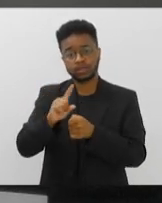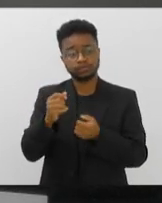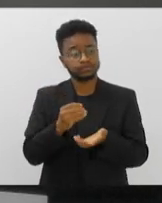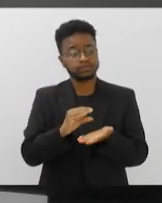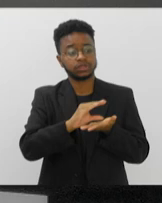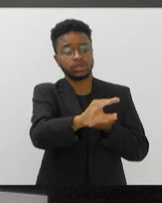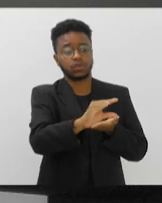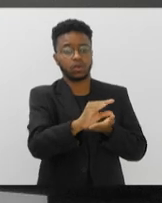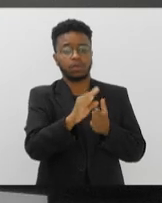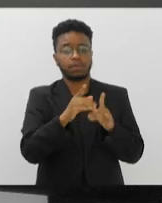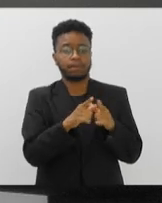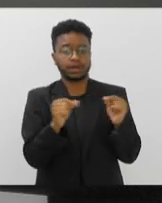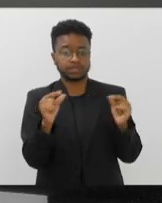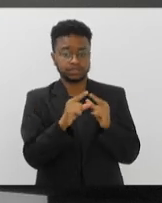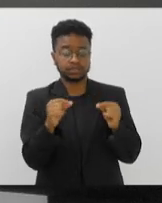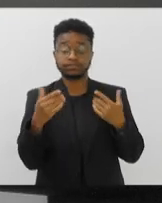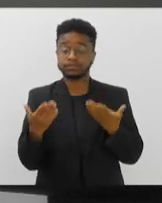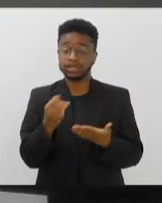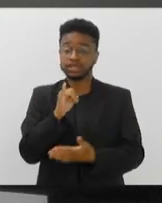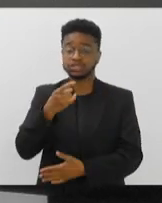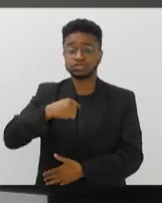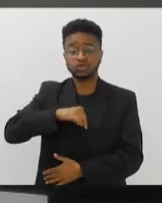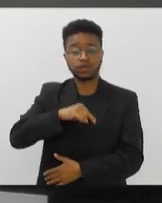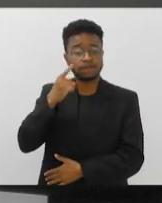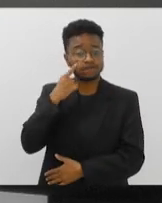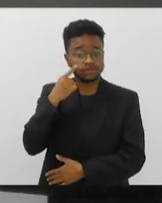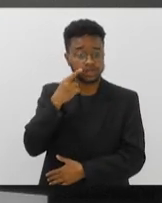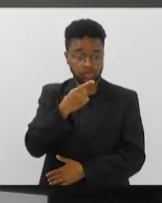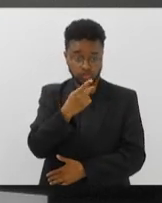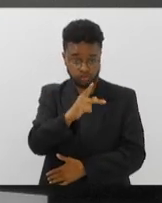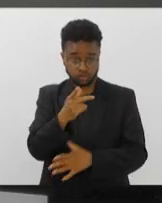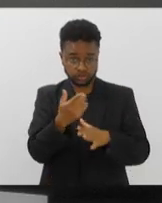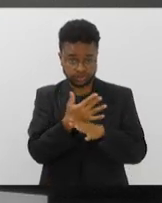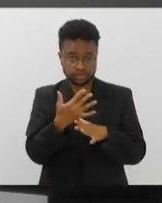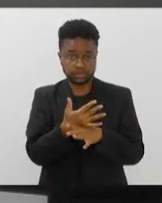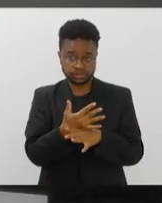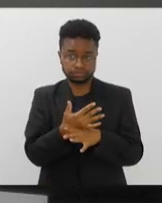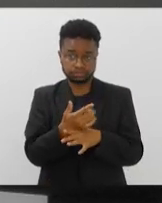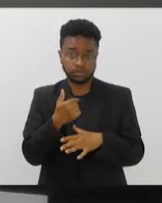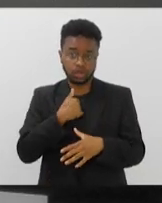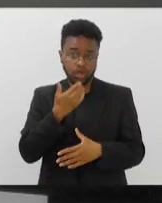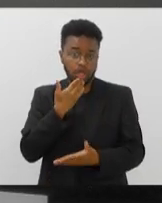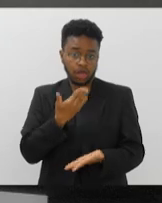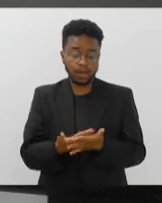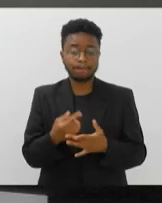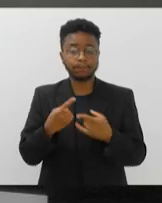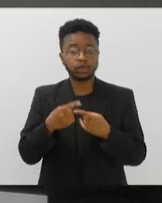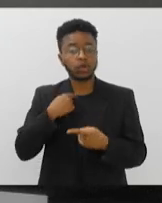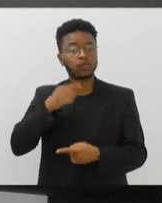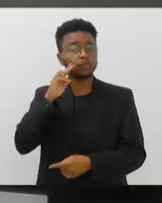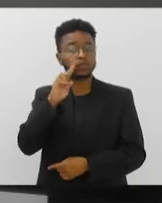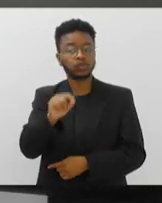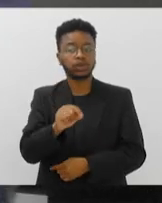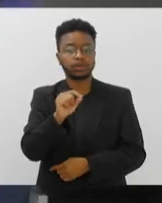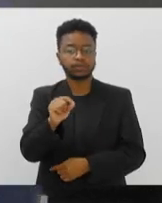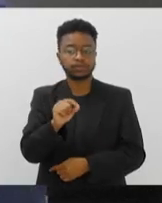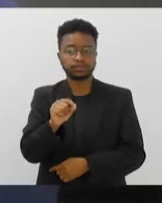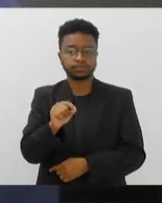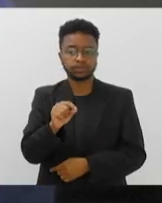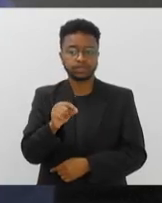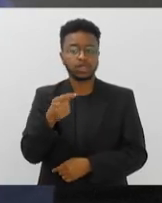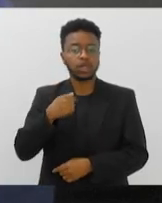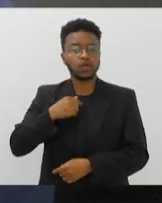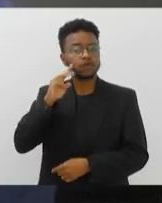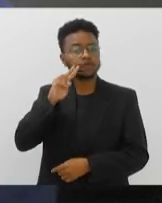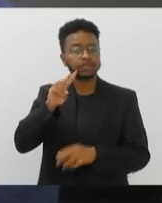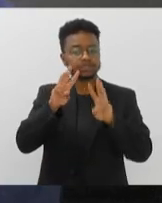fisco então se eu for olhar Conceição de Macabu apesar de ser um e assim eu fiquei muito impressionado quando eu vi porque eu eu eu quando eu vi esse site eu fui